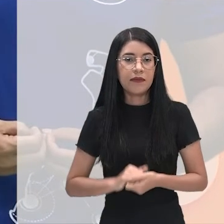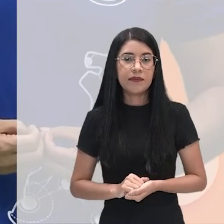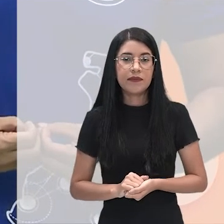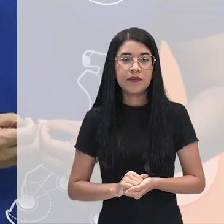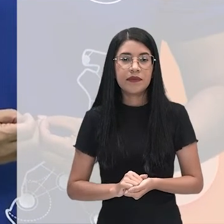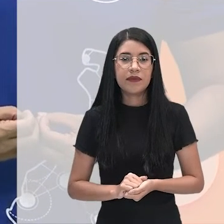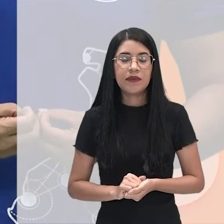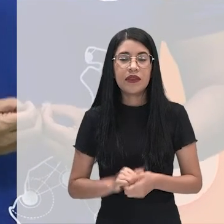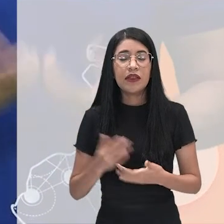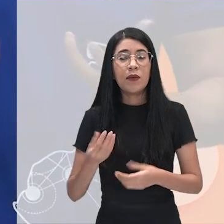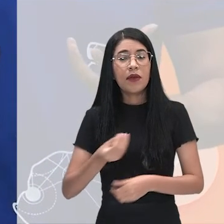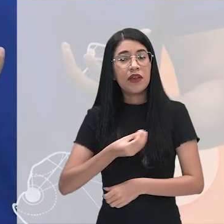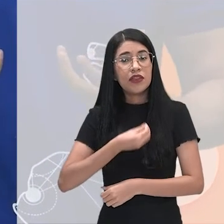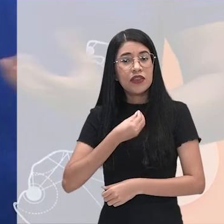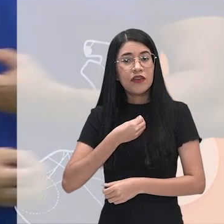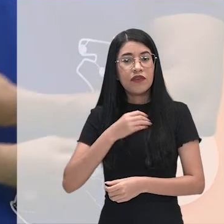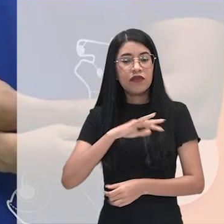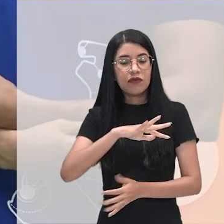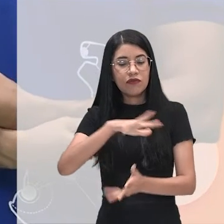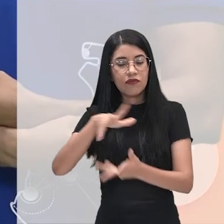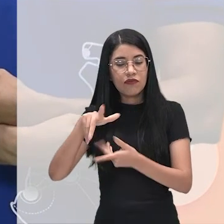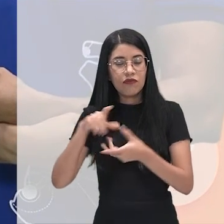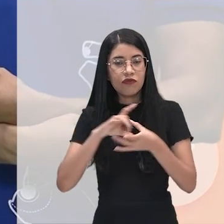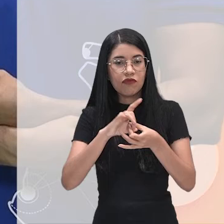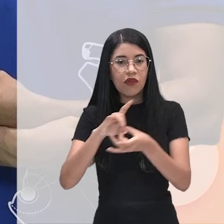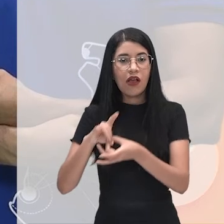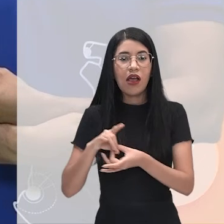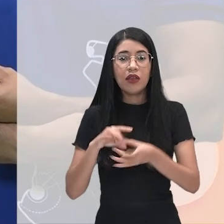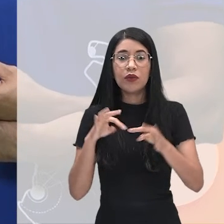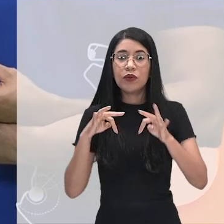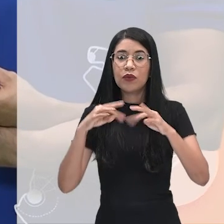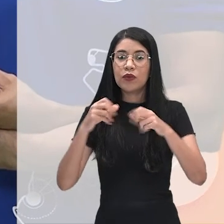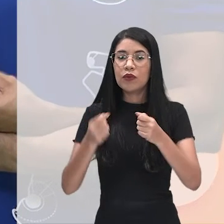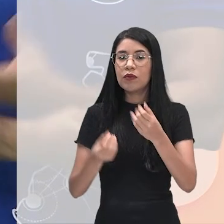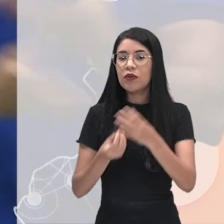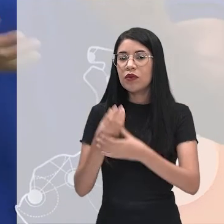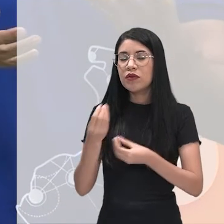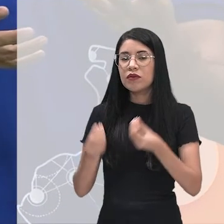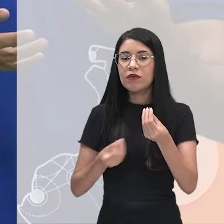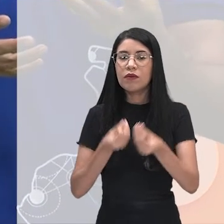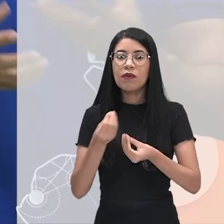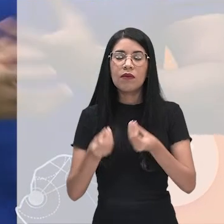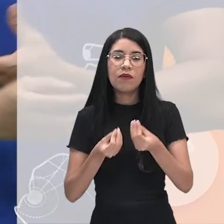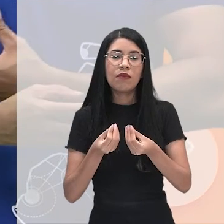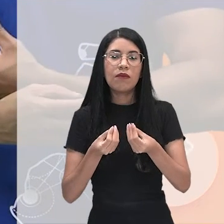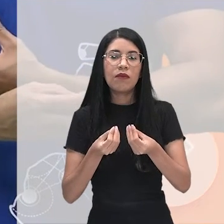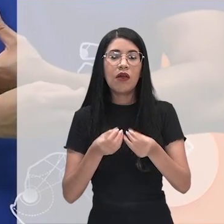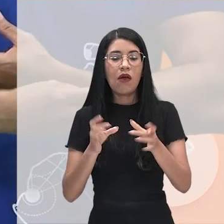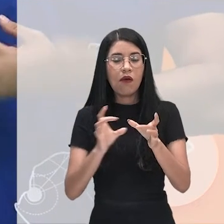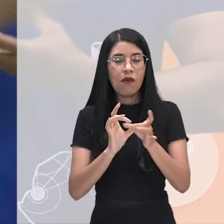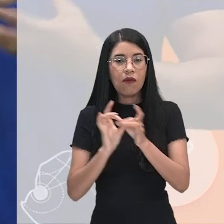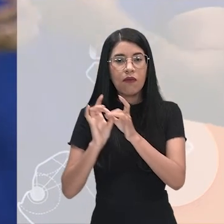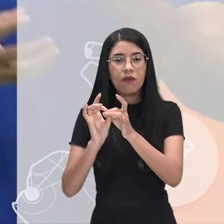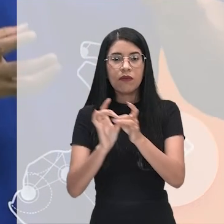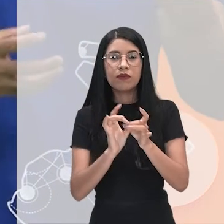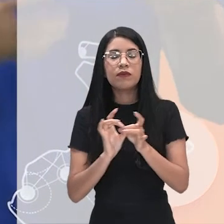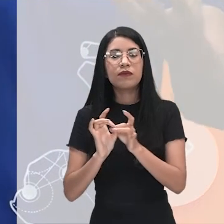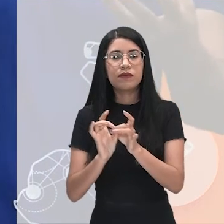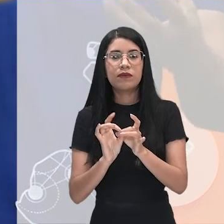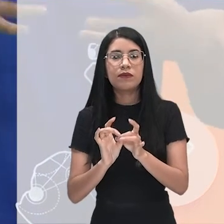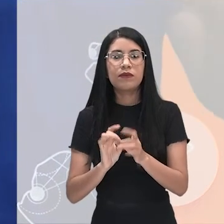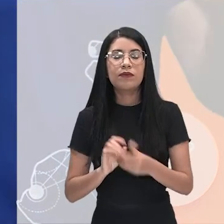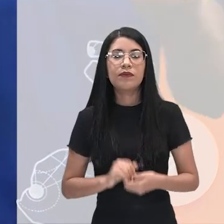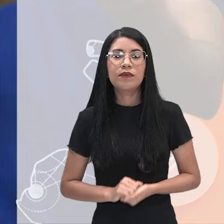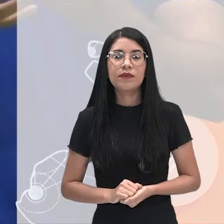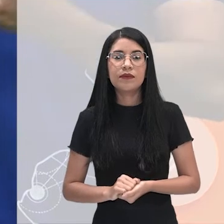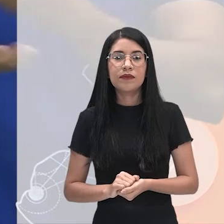inclusive, ter a possibilidade de produzir a parte de um carro, por exemplo, em cada lugar, em cada